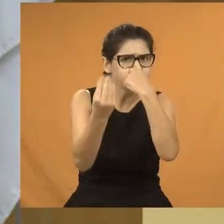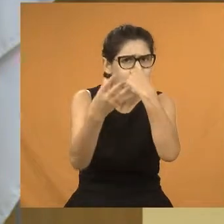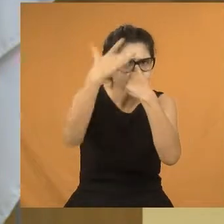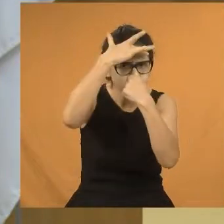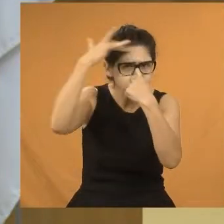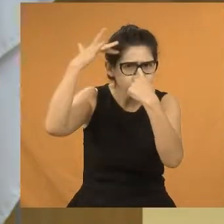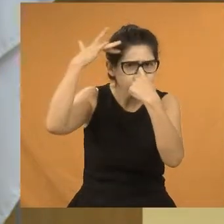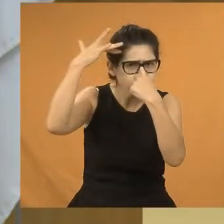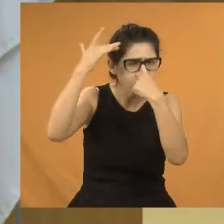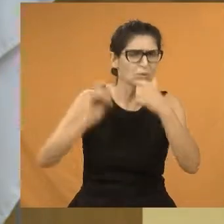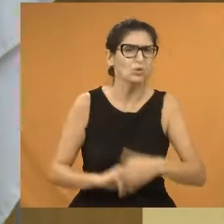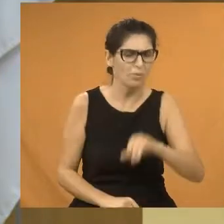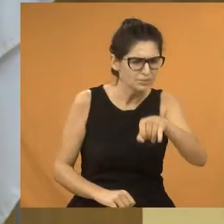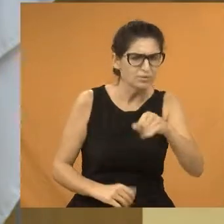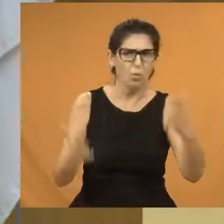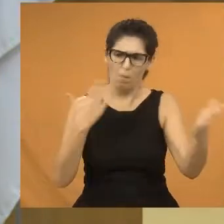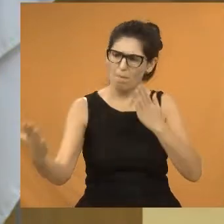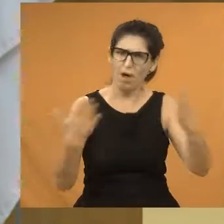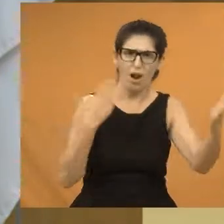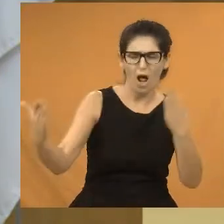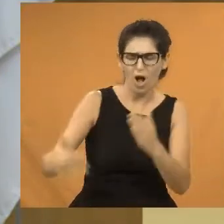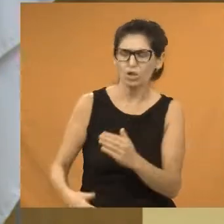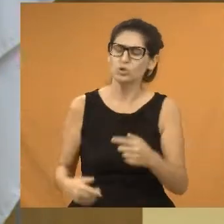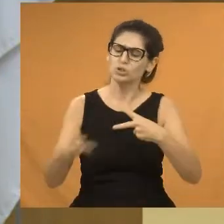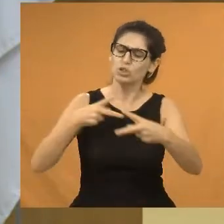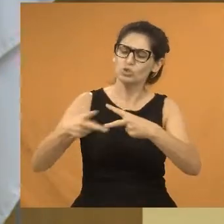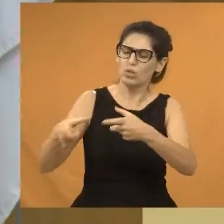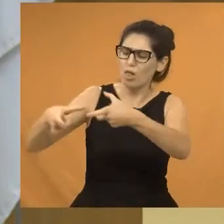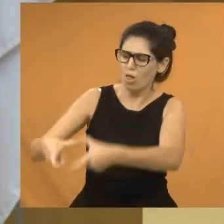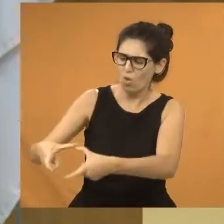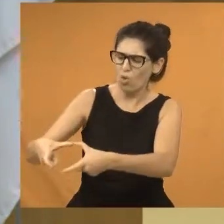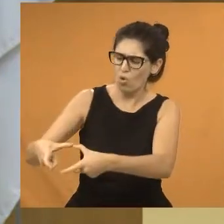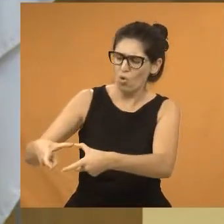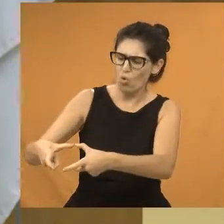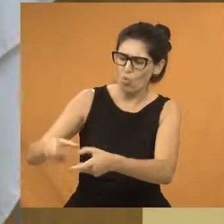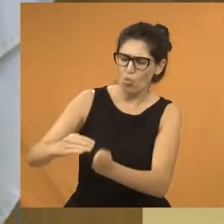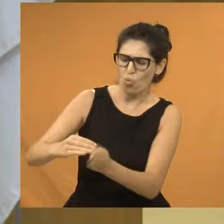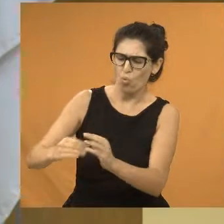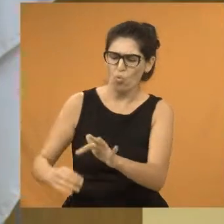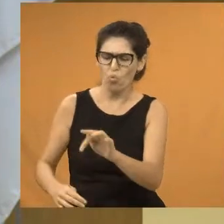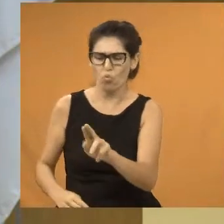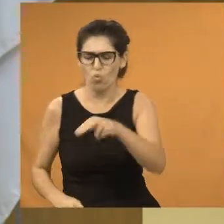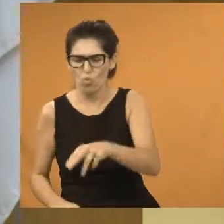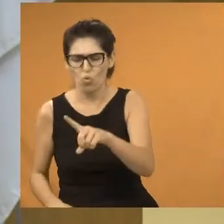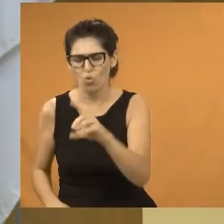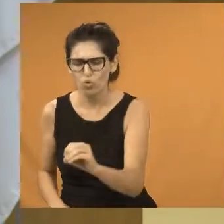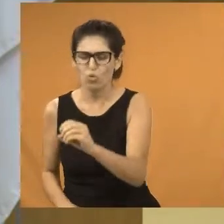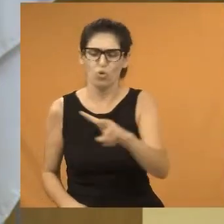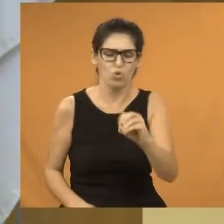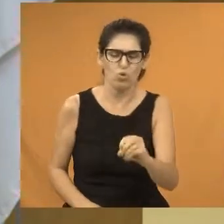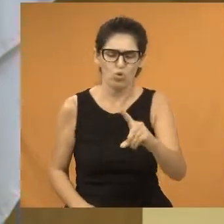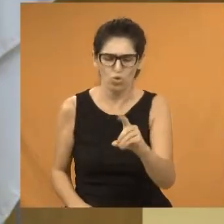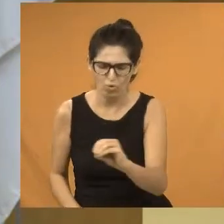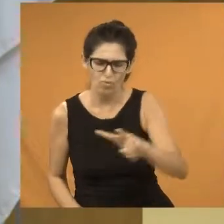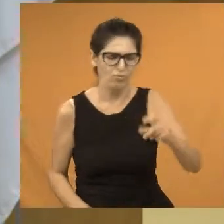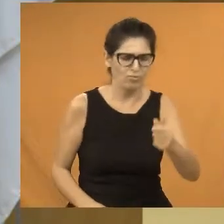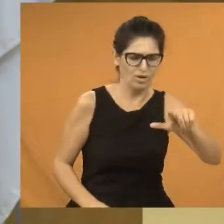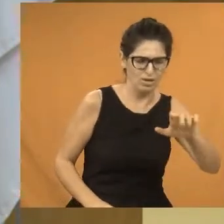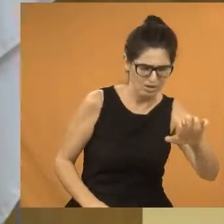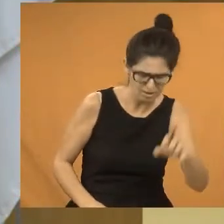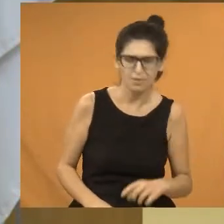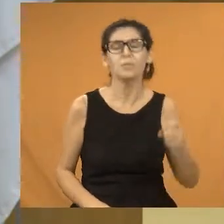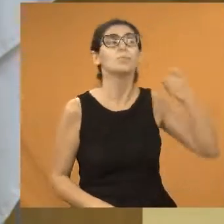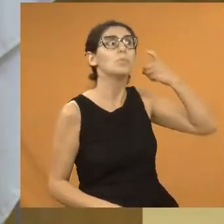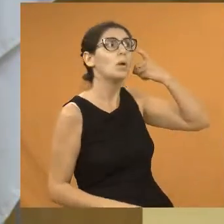durante a campanha, fiz um pedido ao nosso hoje governador eleito, o João Dória, precisamente no dia 10